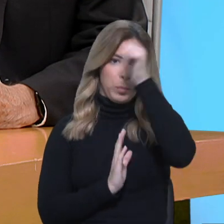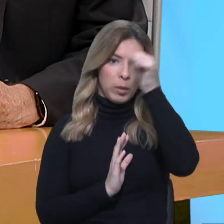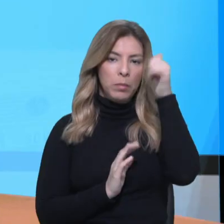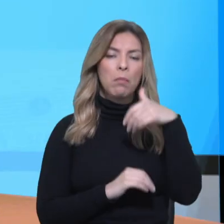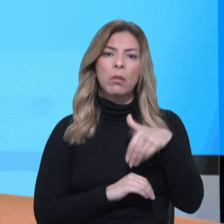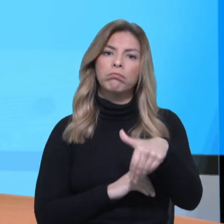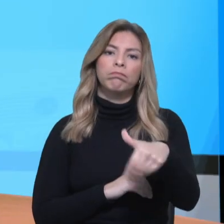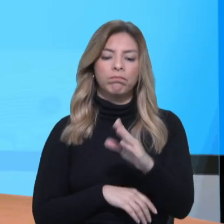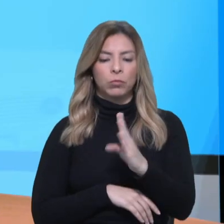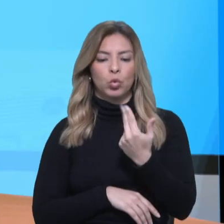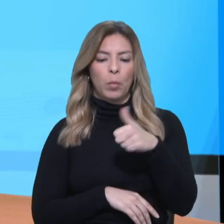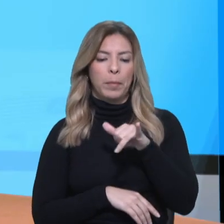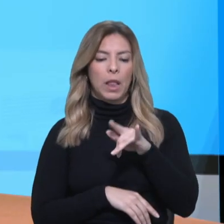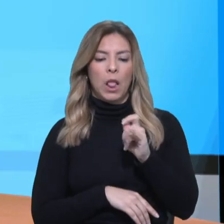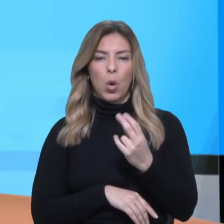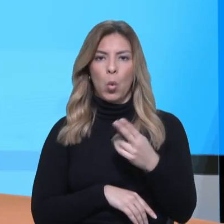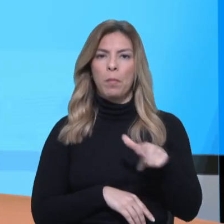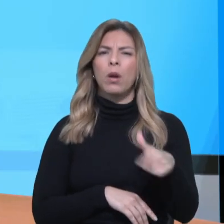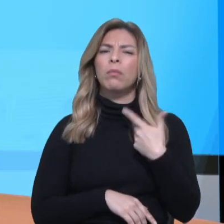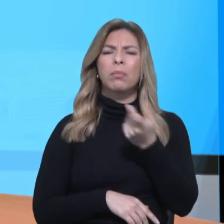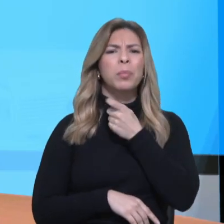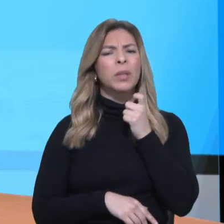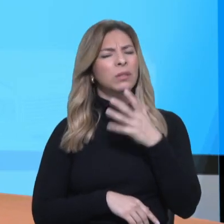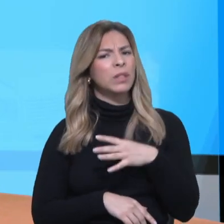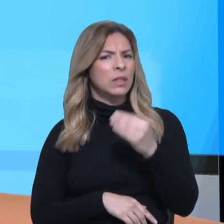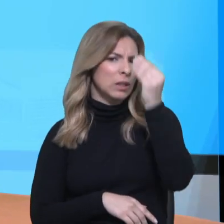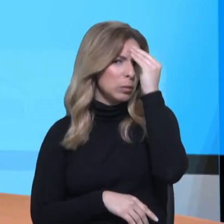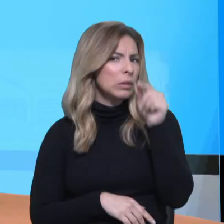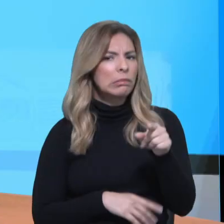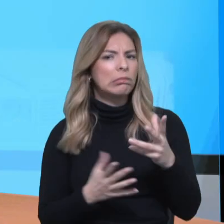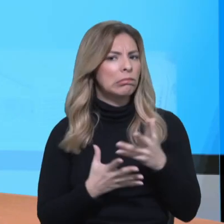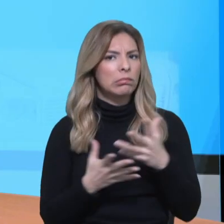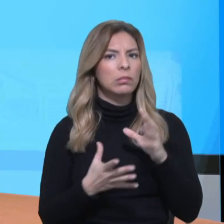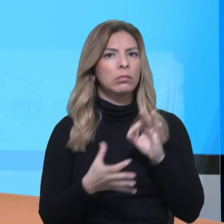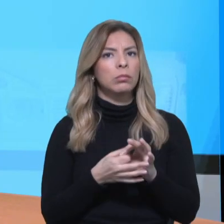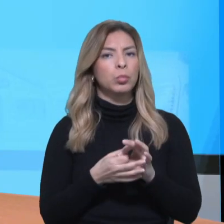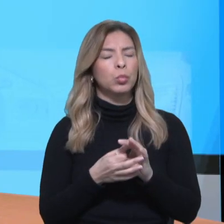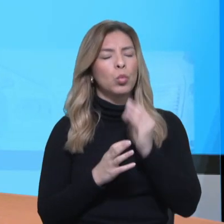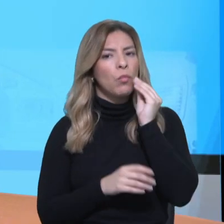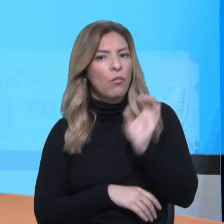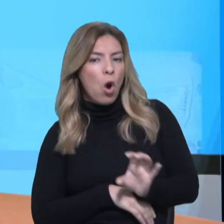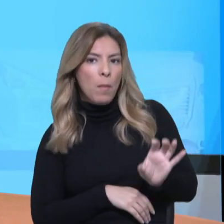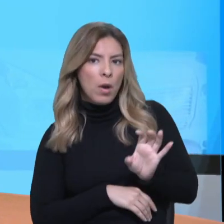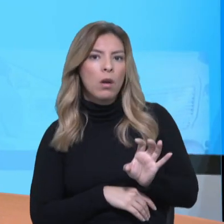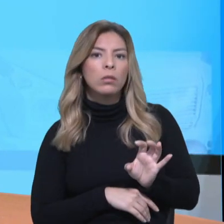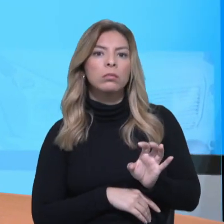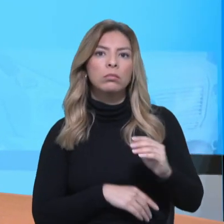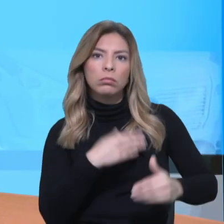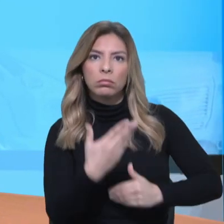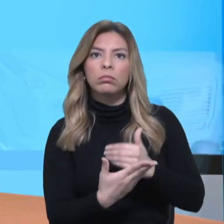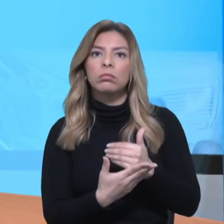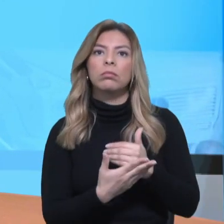Vida Consagrada. Padre Adelino, que sinal se quer dar com um encontro de